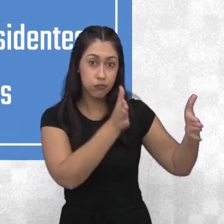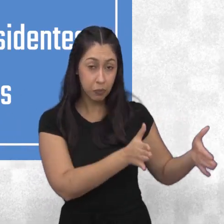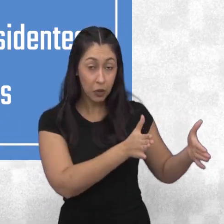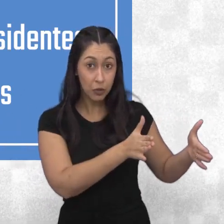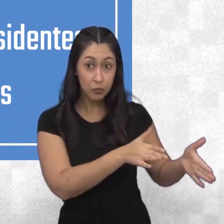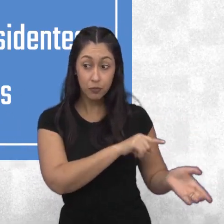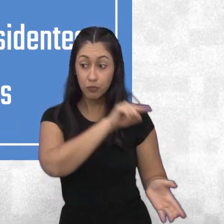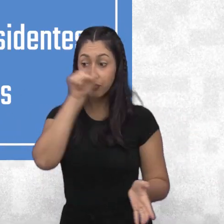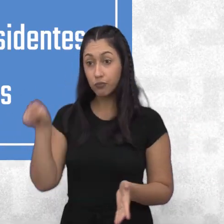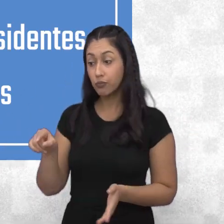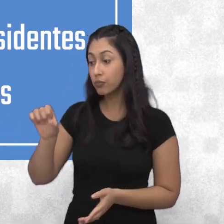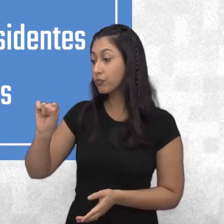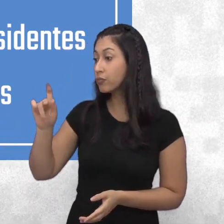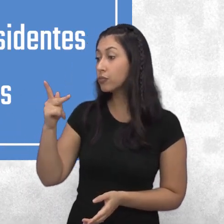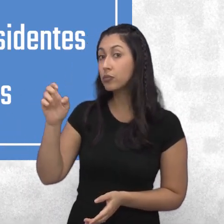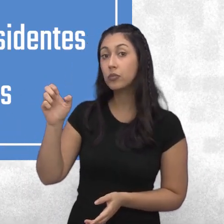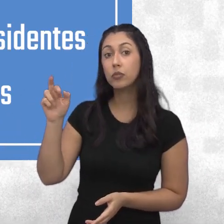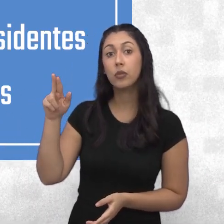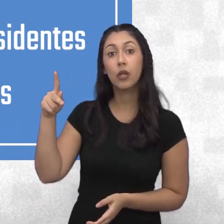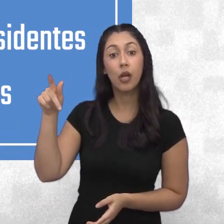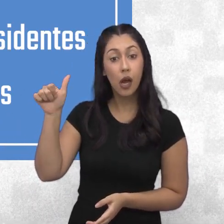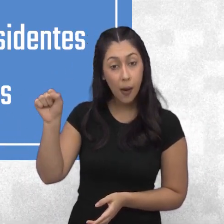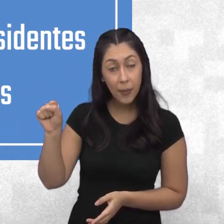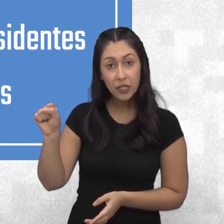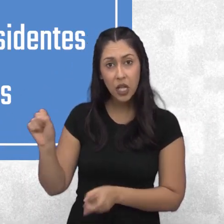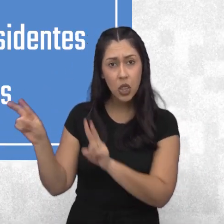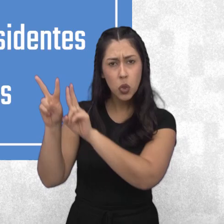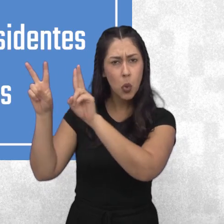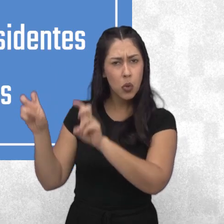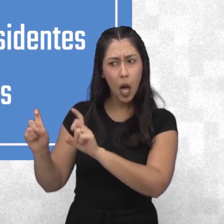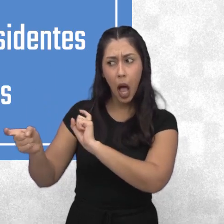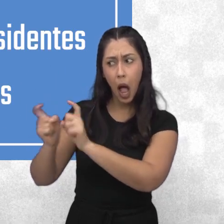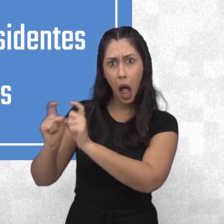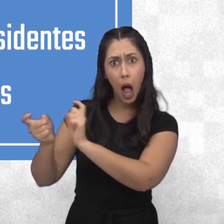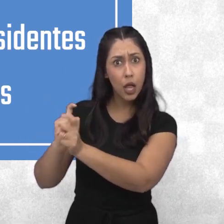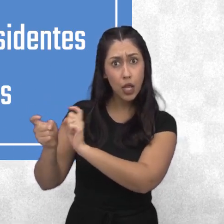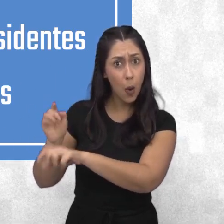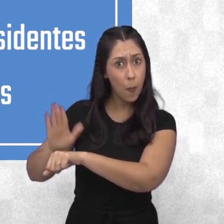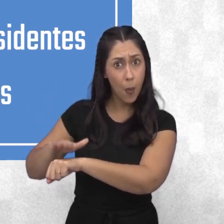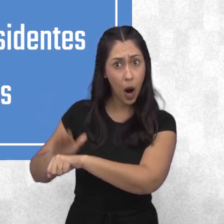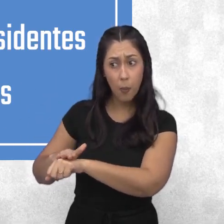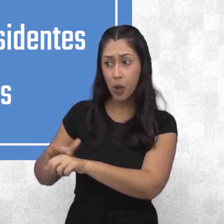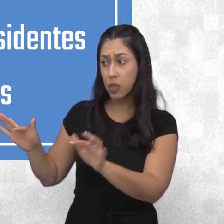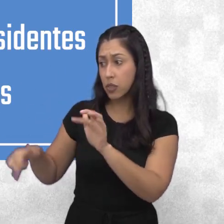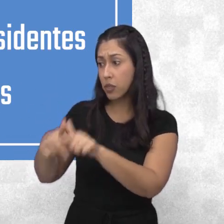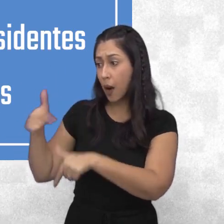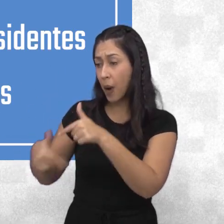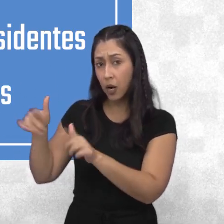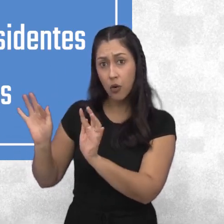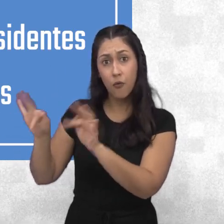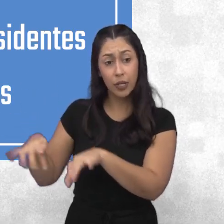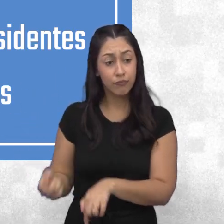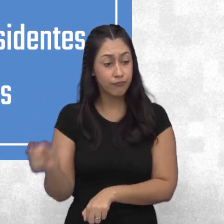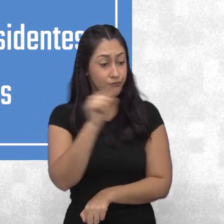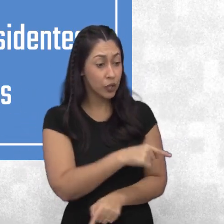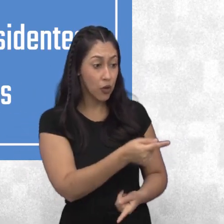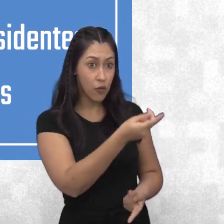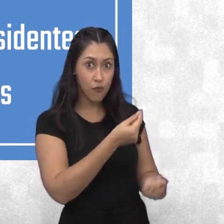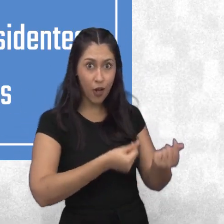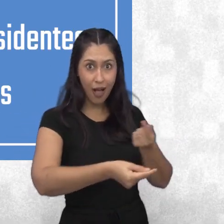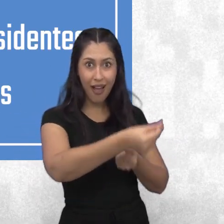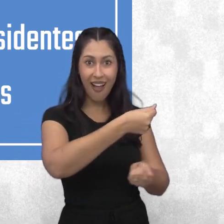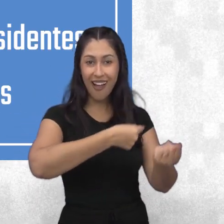trilhas. As Sherpas, que discutem temas da agenda da cúpula, e a Finanças, que são comandadas pelos ministros